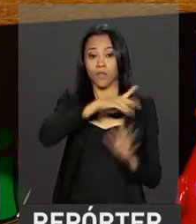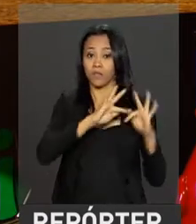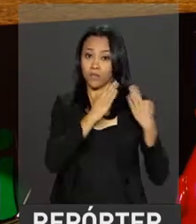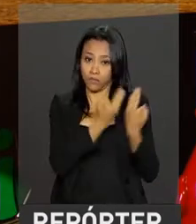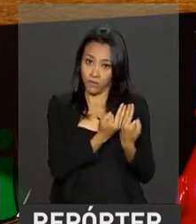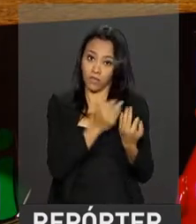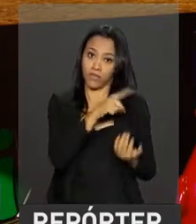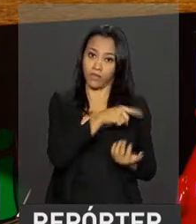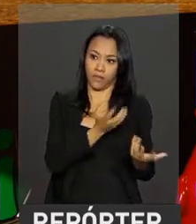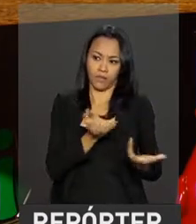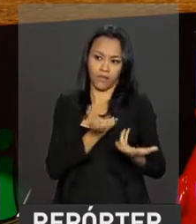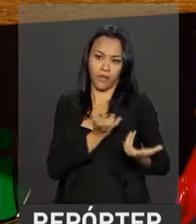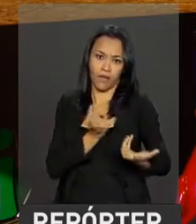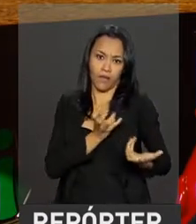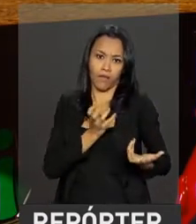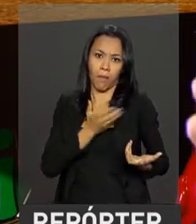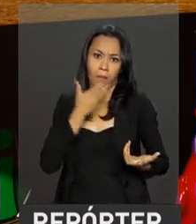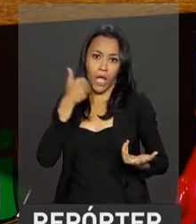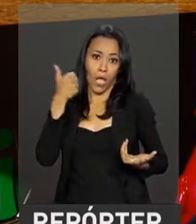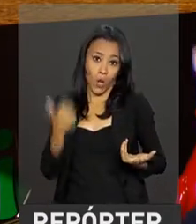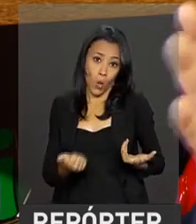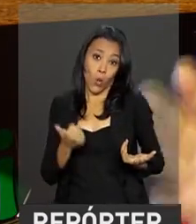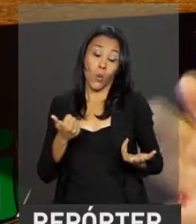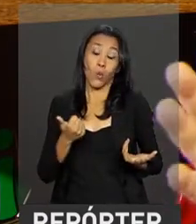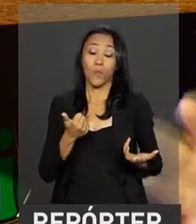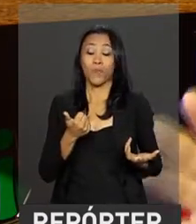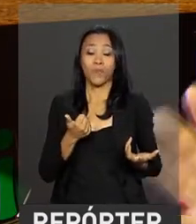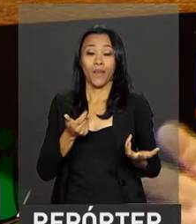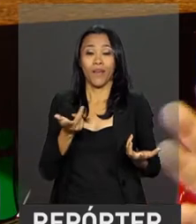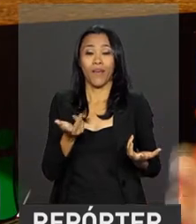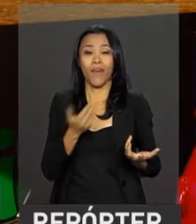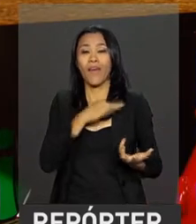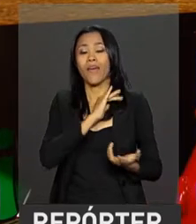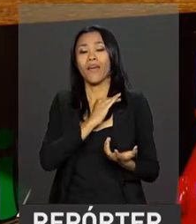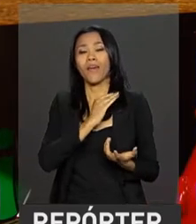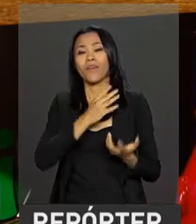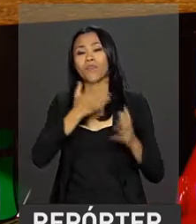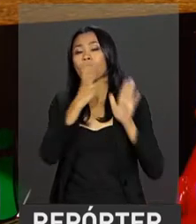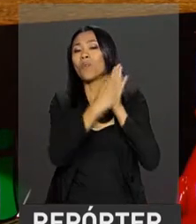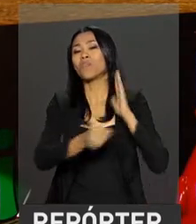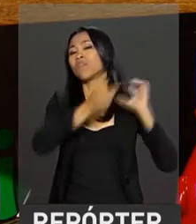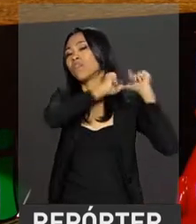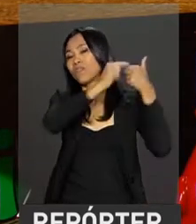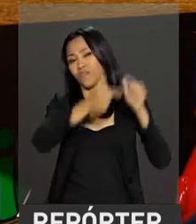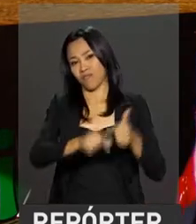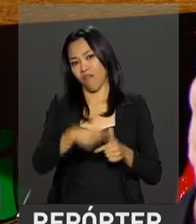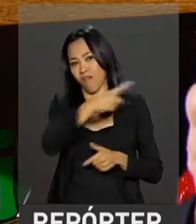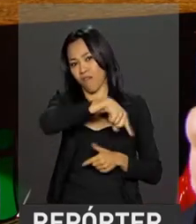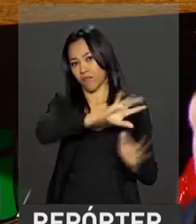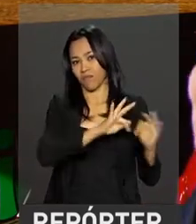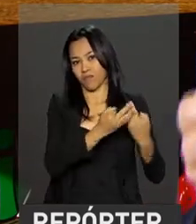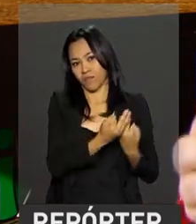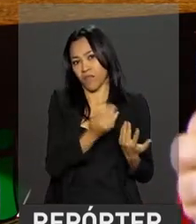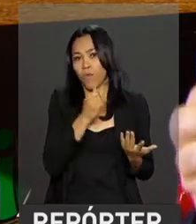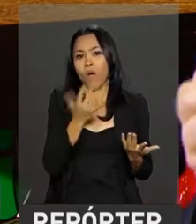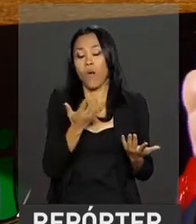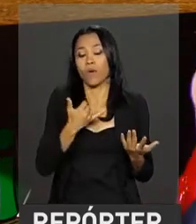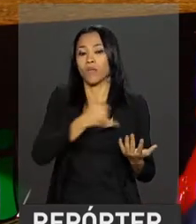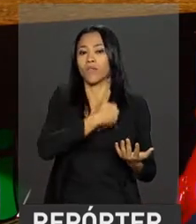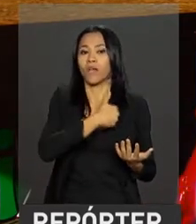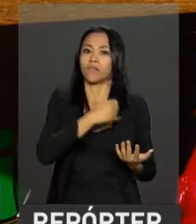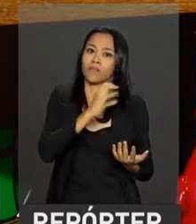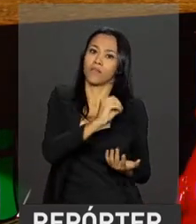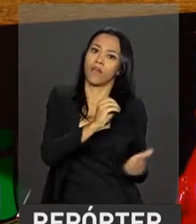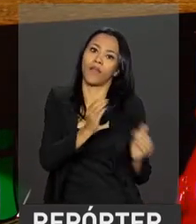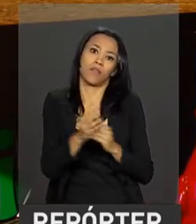geral optam pelo chamado perfil clássico de criança desejada promoção qual seja uma criança de reserva a